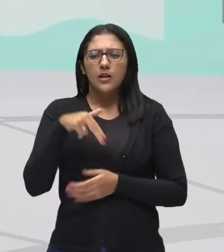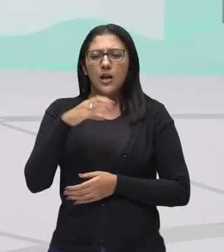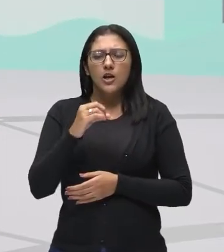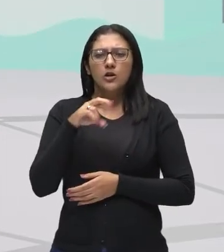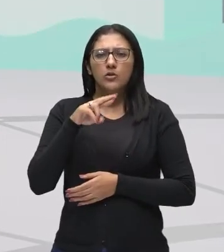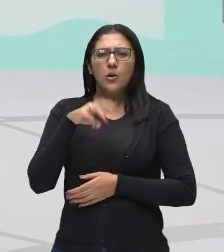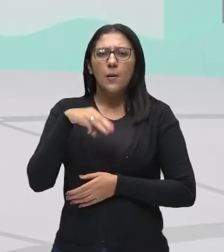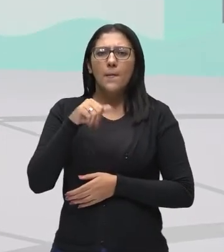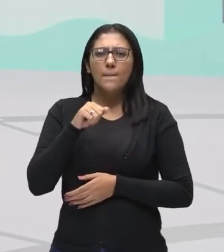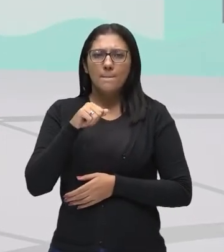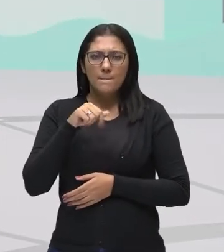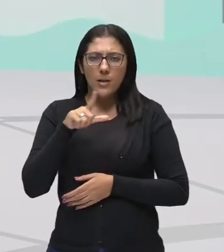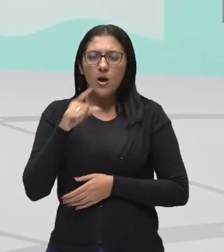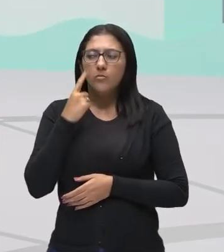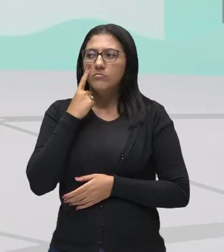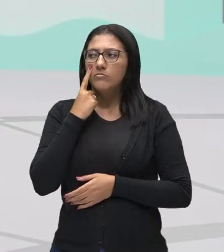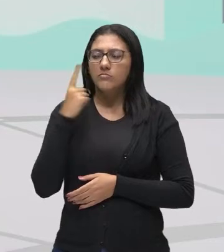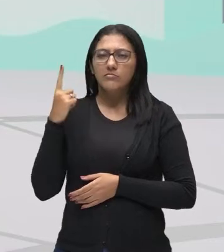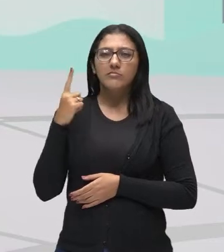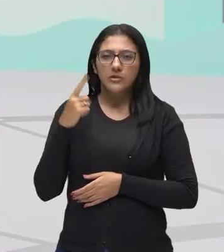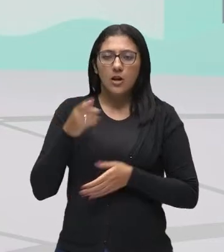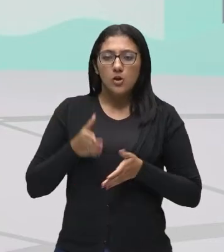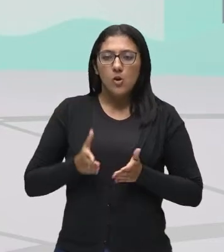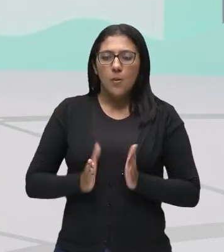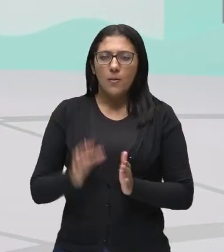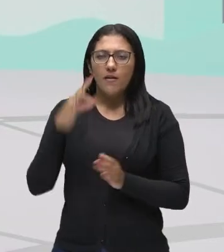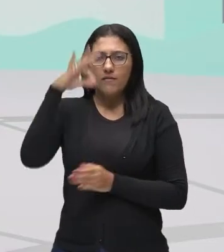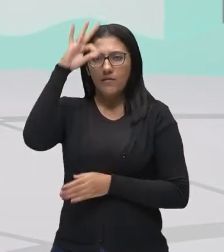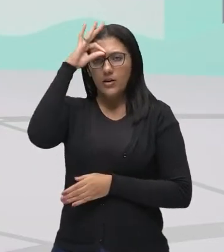feto tem essa saída e o bebê tem a saída pelo canal